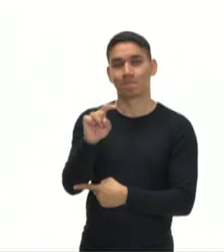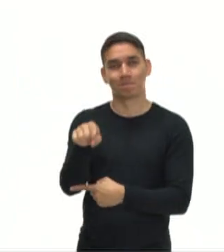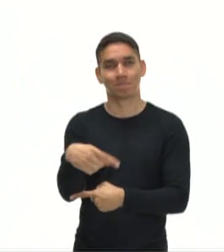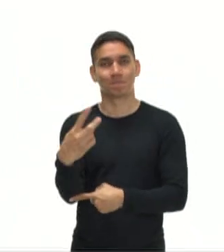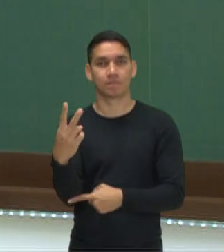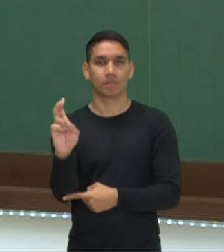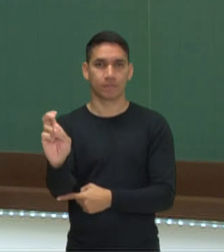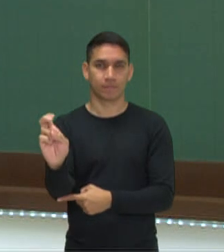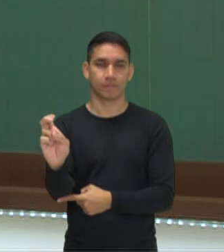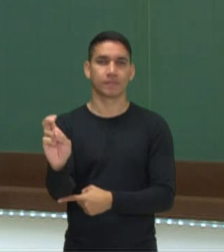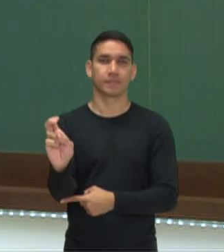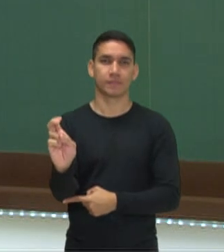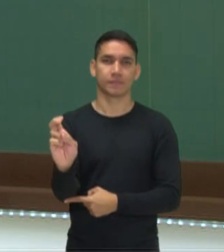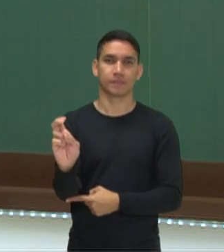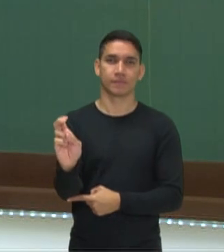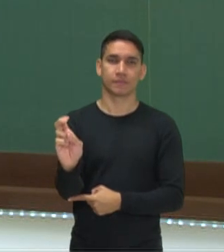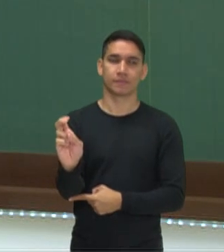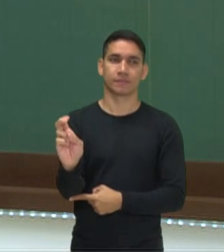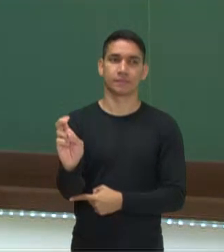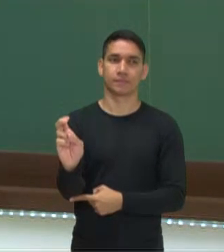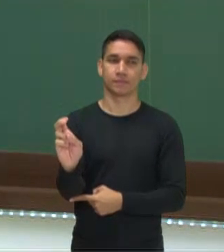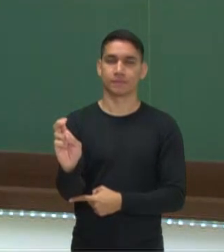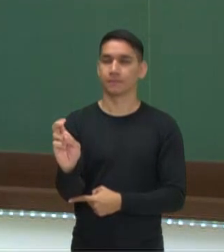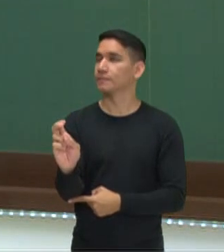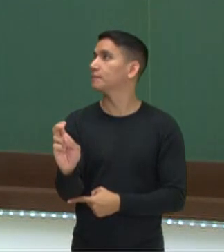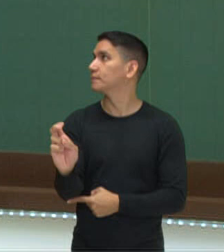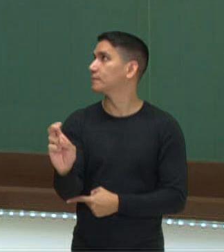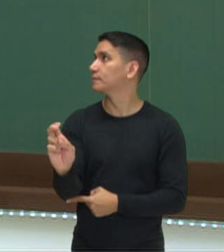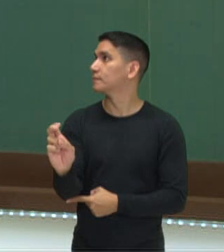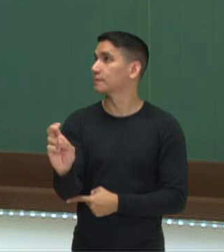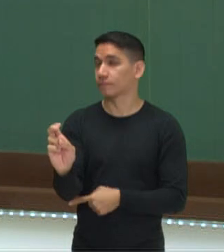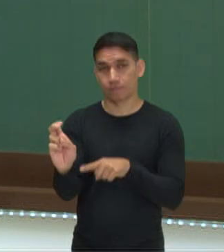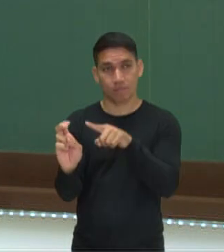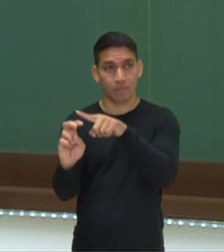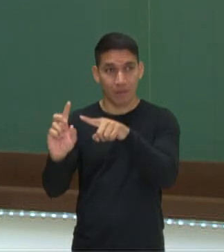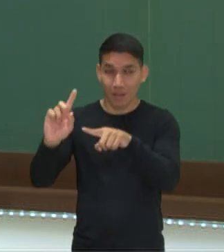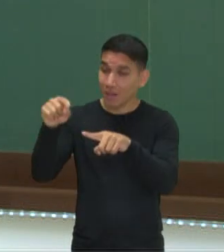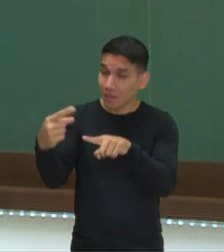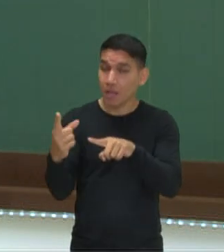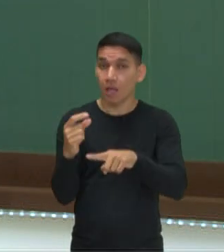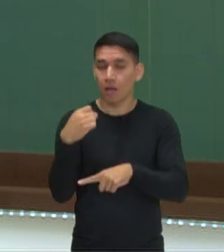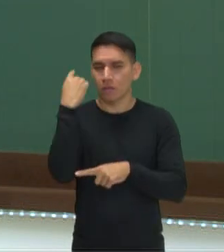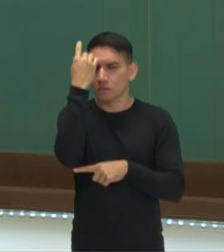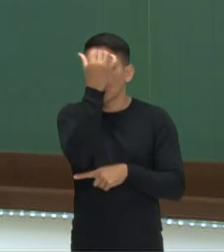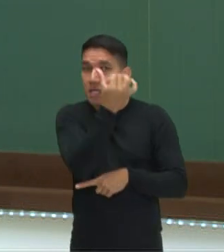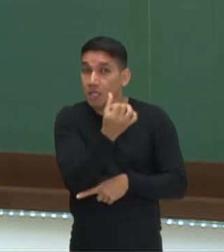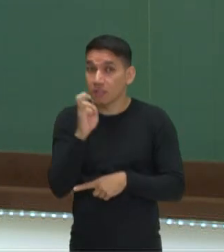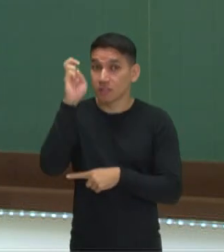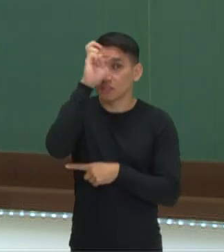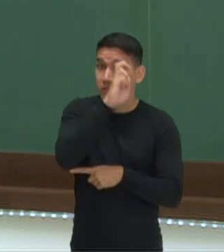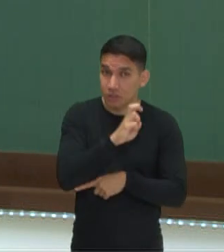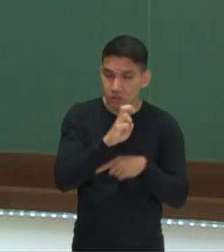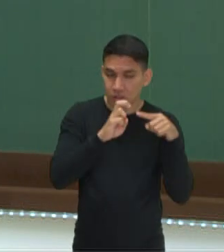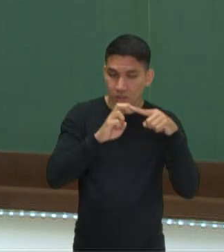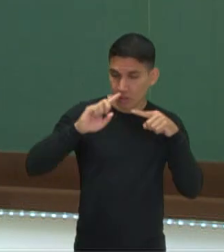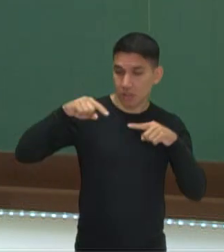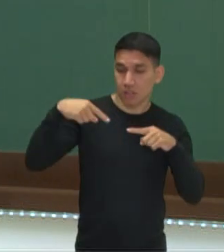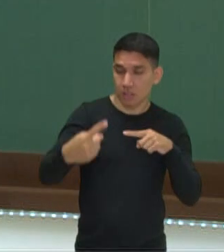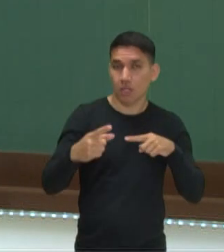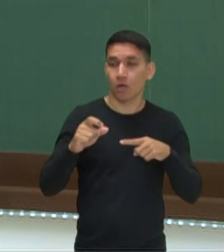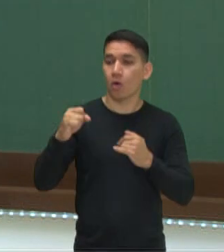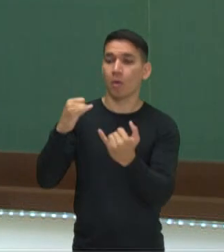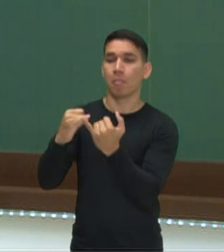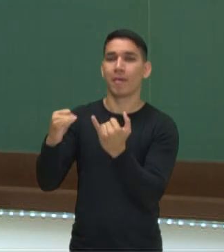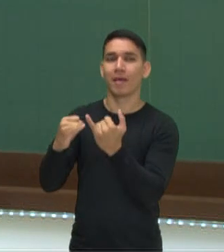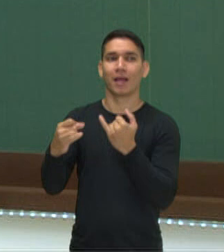a quantidade de iodo no organismo, metade de 12,5, então 6,25. E